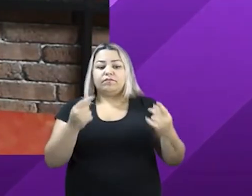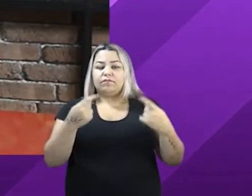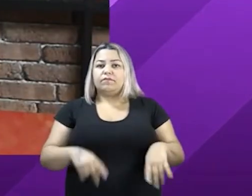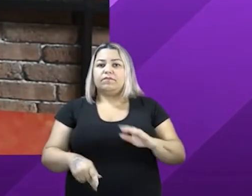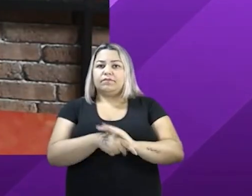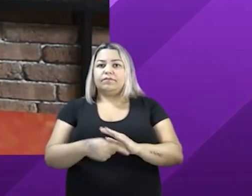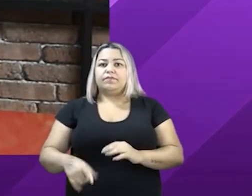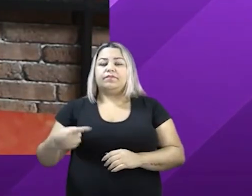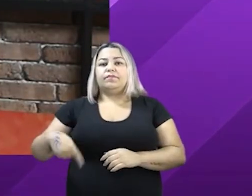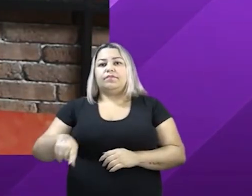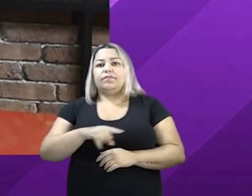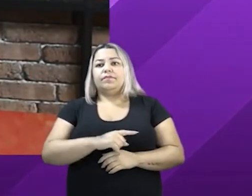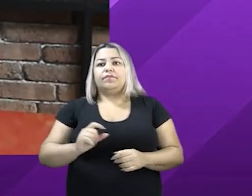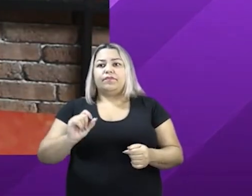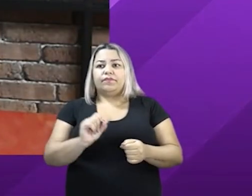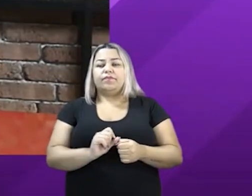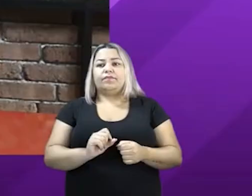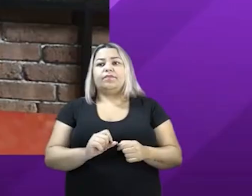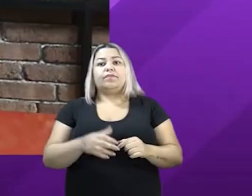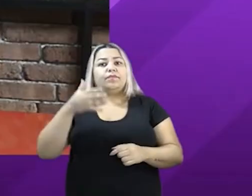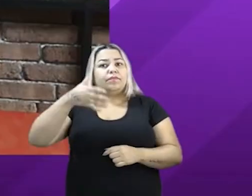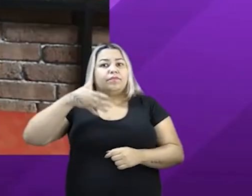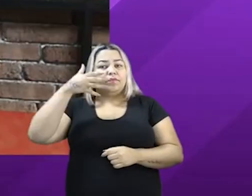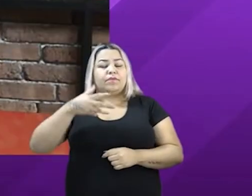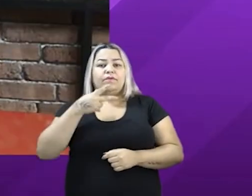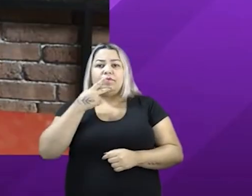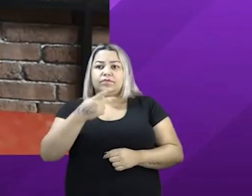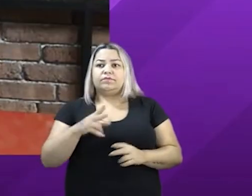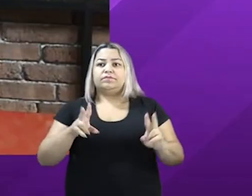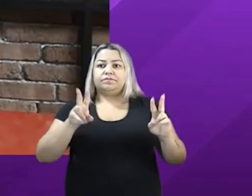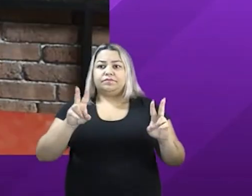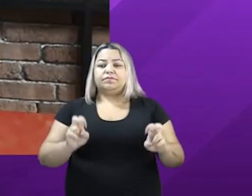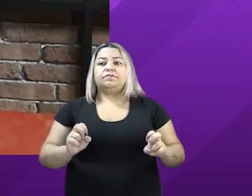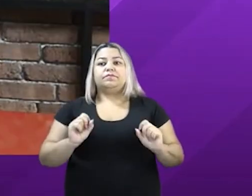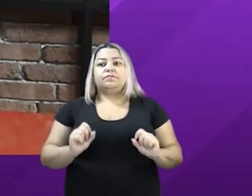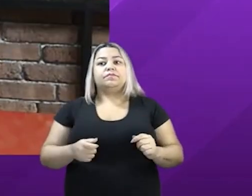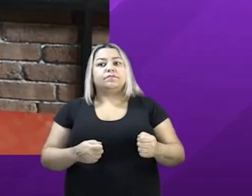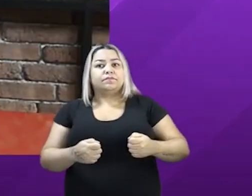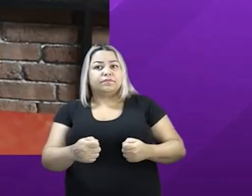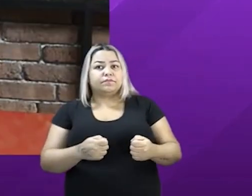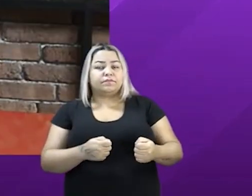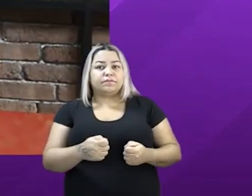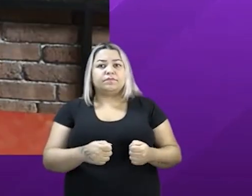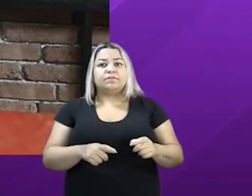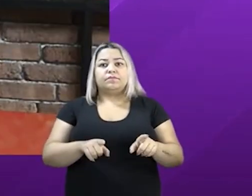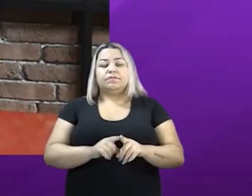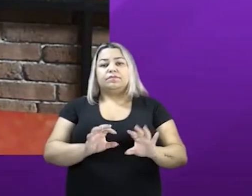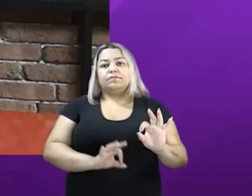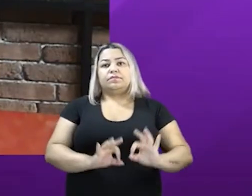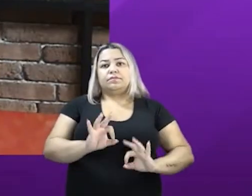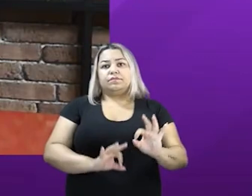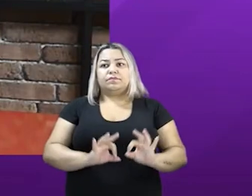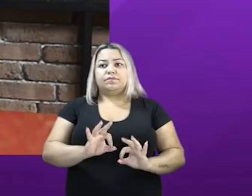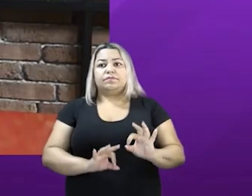do que a gente produzia, né? Enquanto disputa de narrativa, né? Eu acho que é, sobretudo, iniciar processos de articulação, de auto-organização